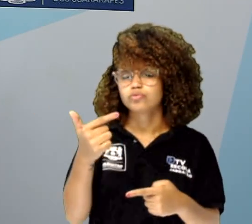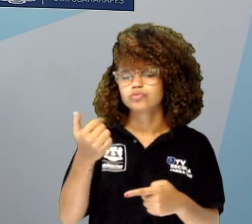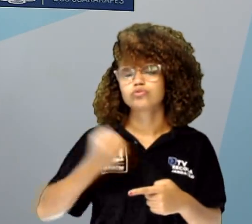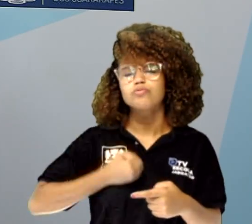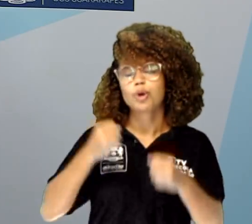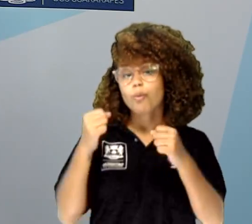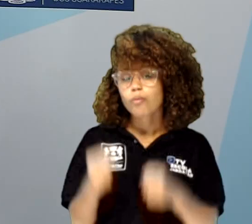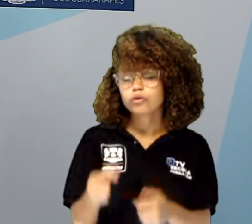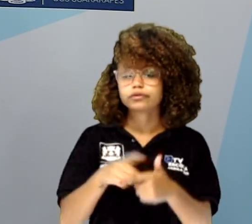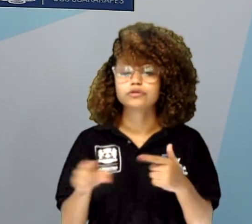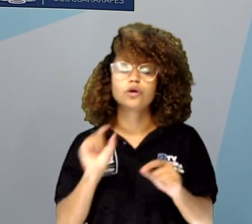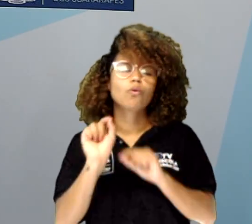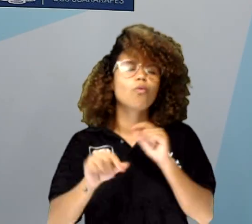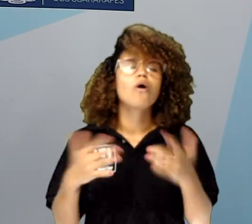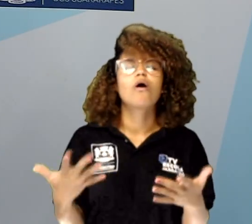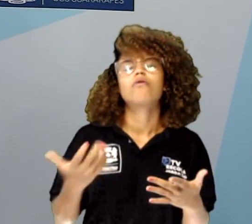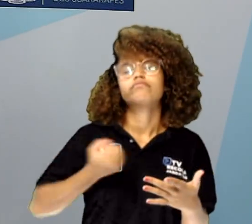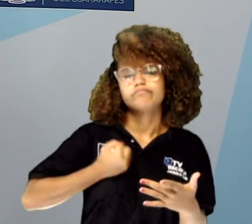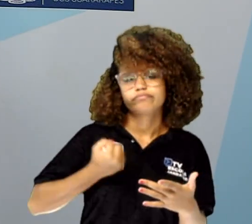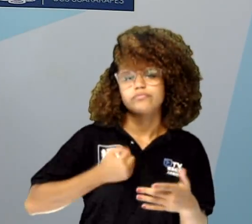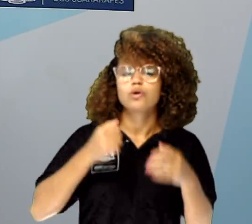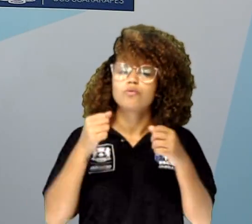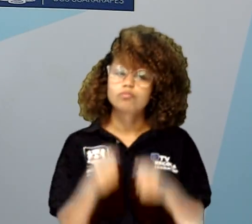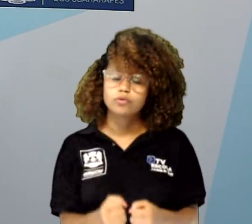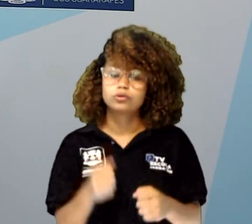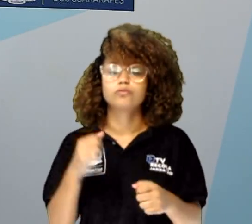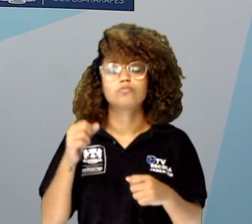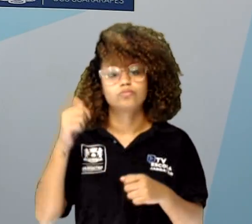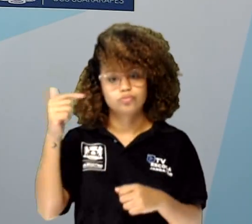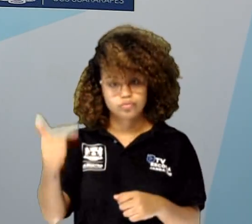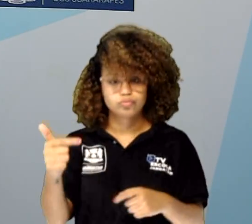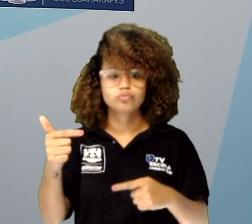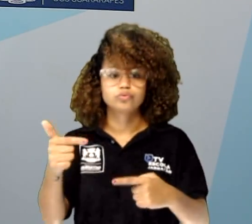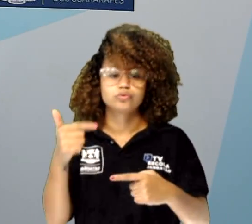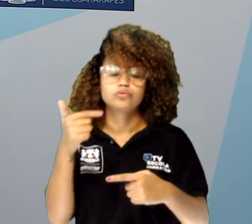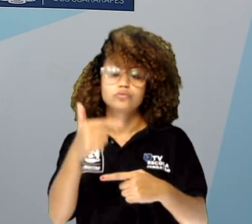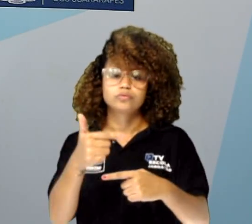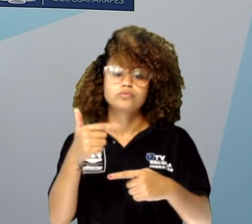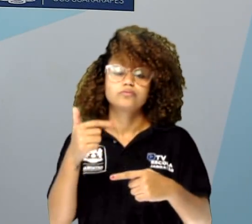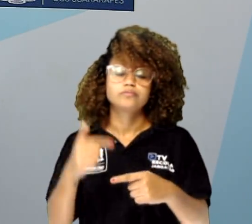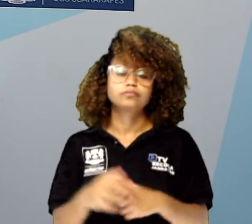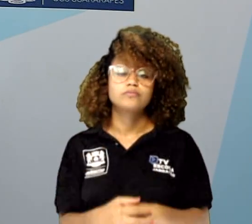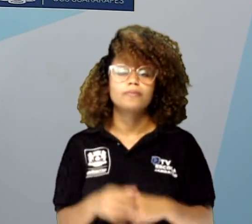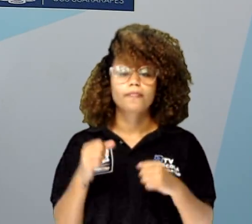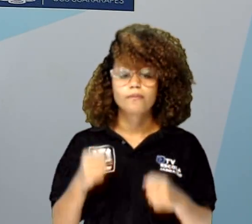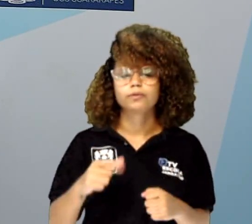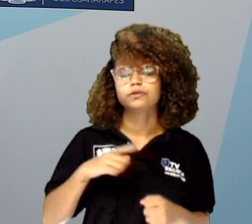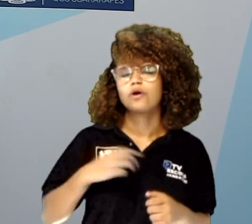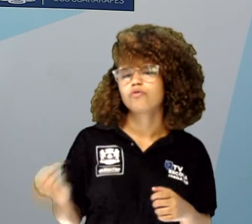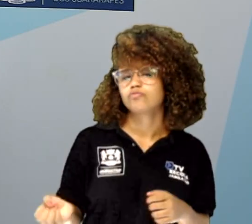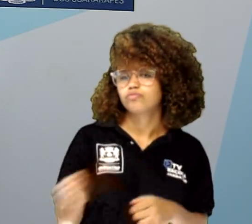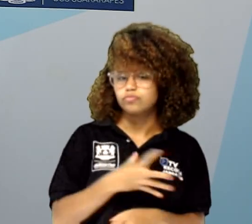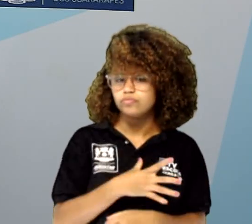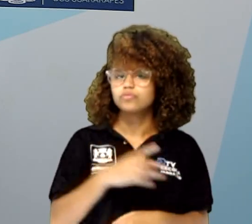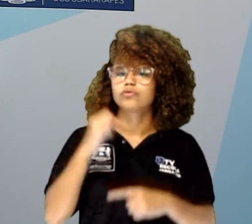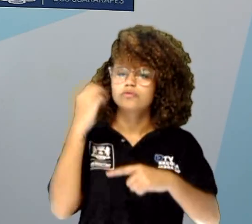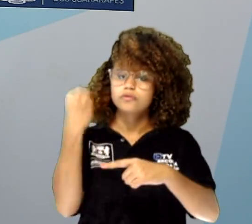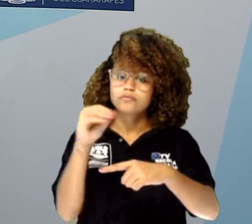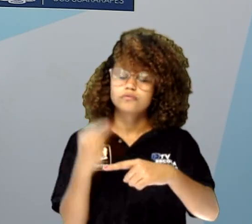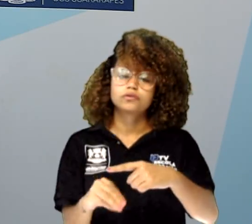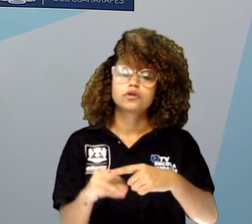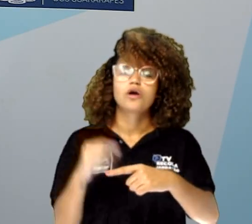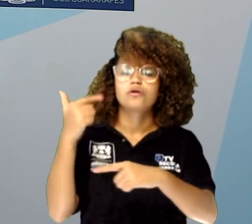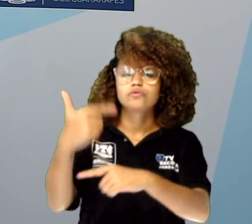que número, né? Então, a gente tem dividindo por 2, os 2, vai surgir uma nova fração, 2/4, que